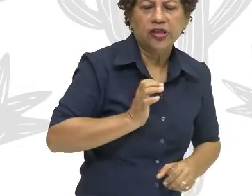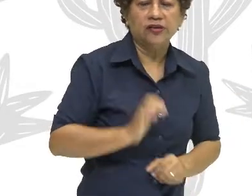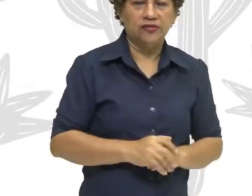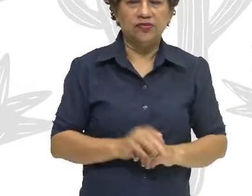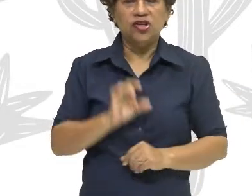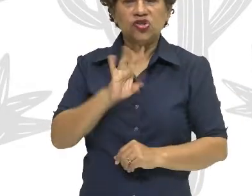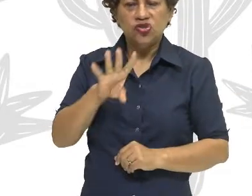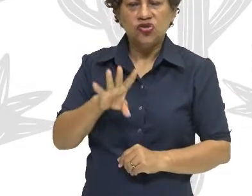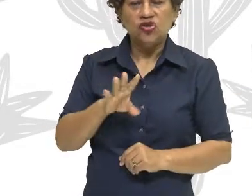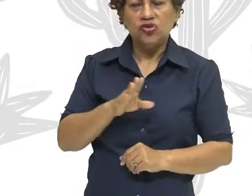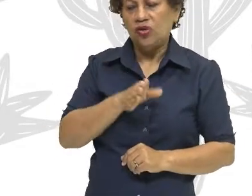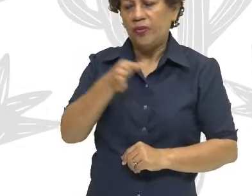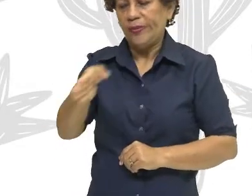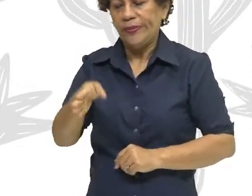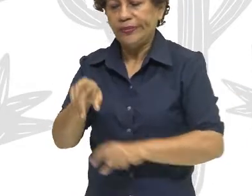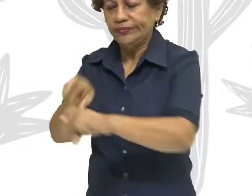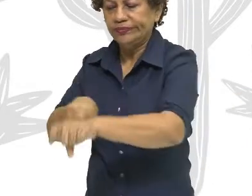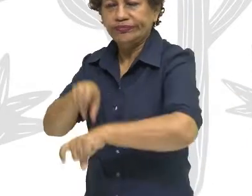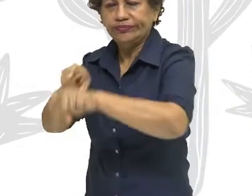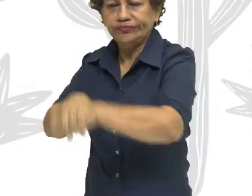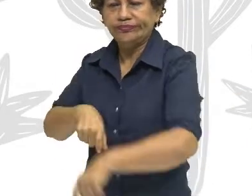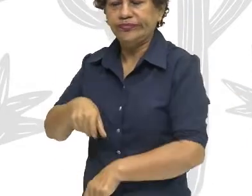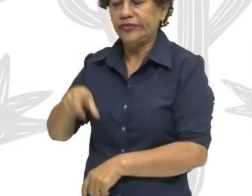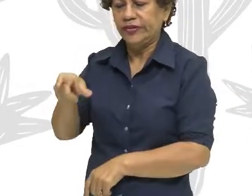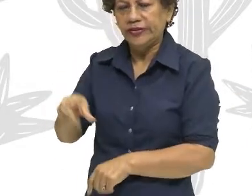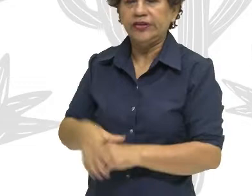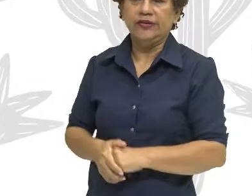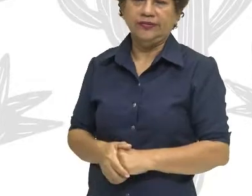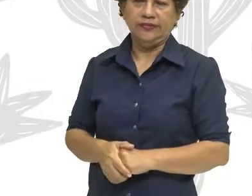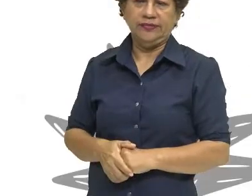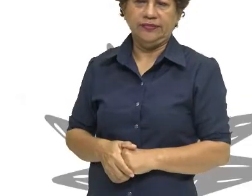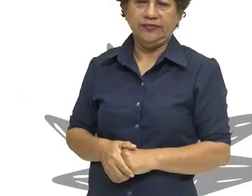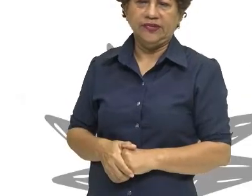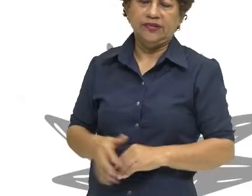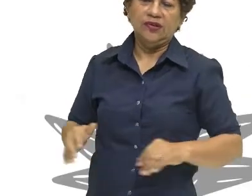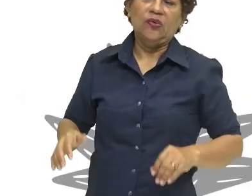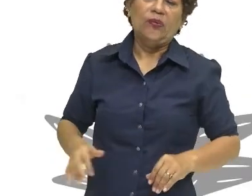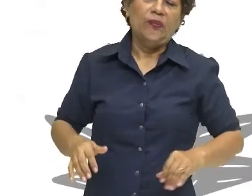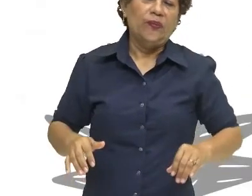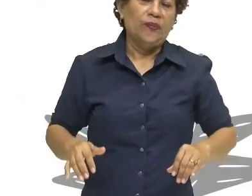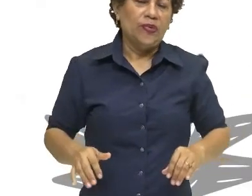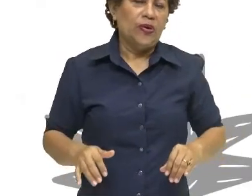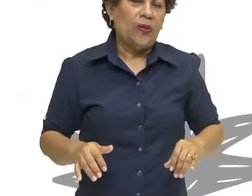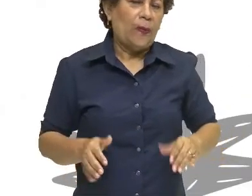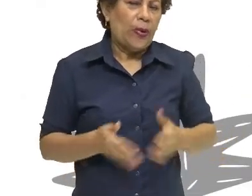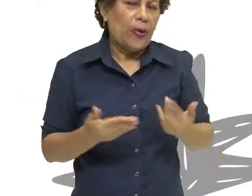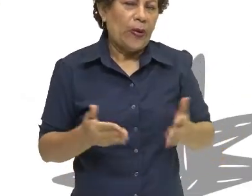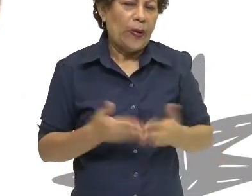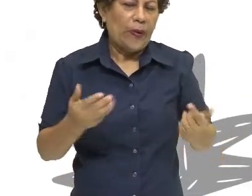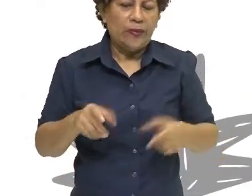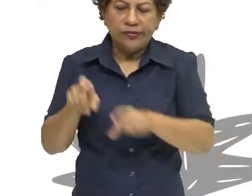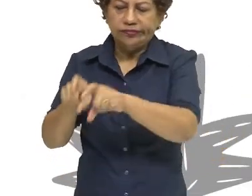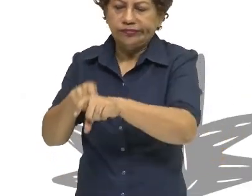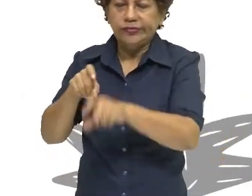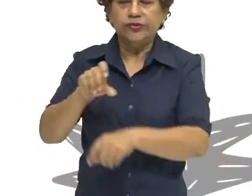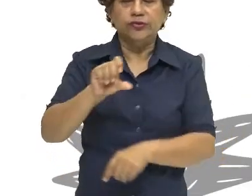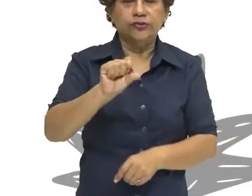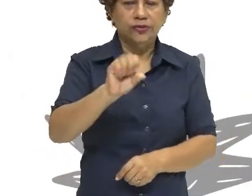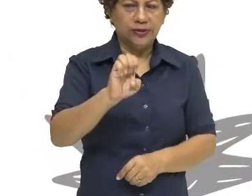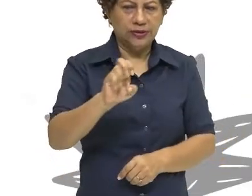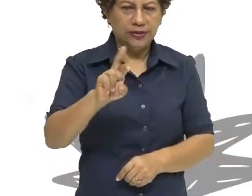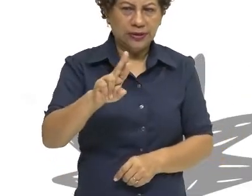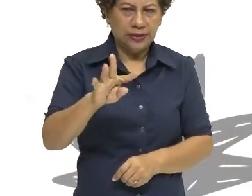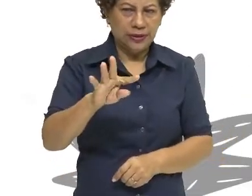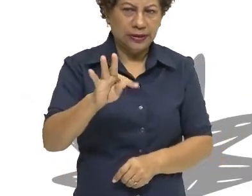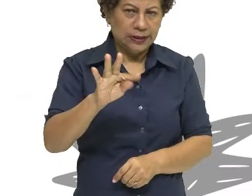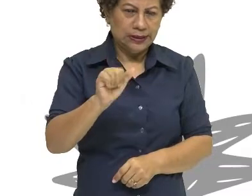campo e na roça, nas pobre paioça, na serra ao sertão. Então, como nós podemos ouvir nesse poema que o poeta